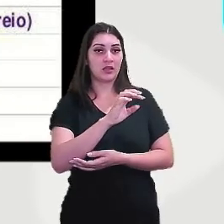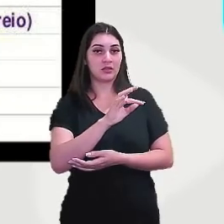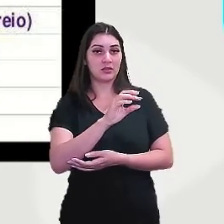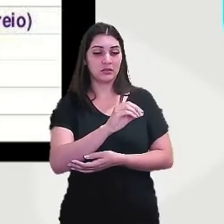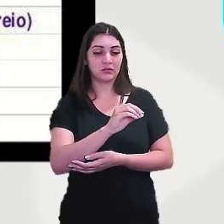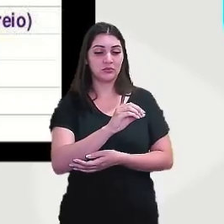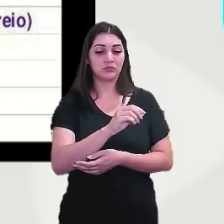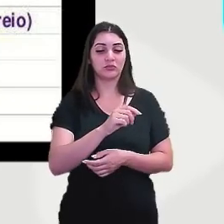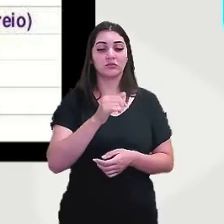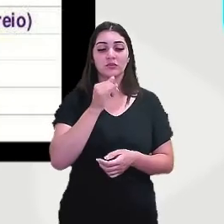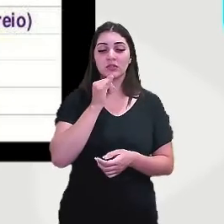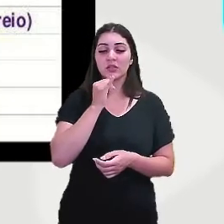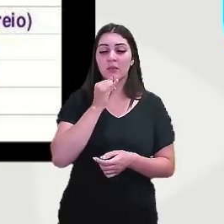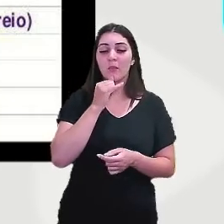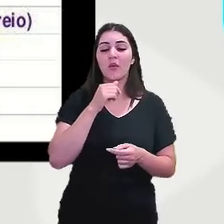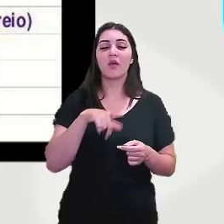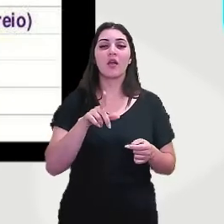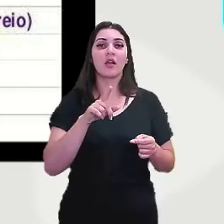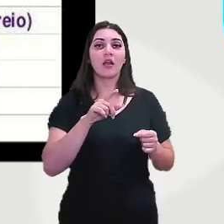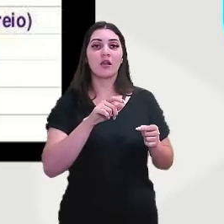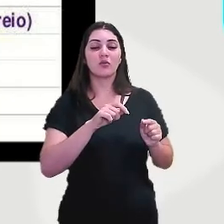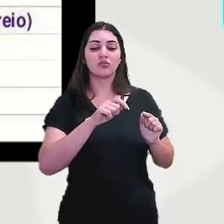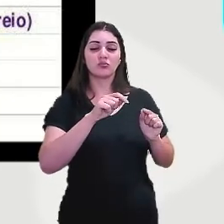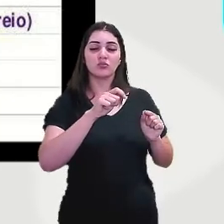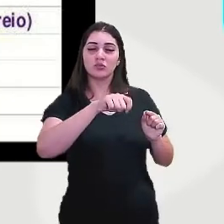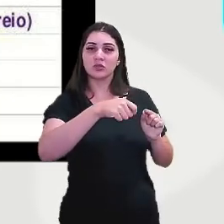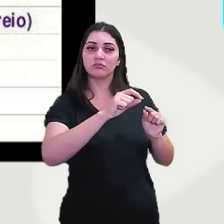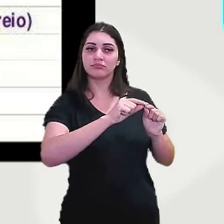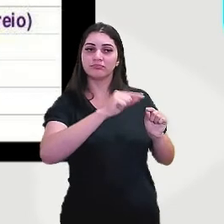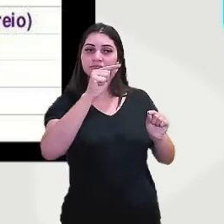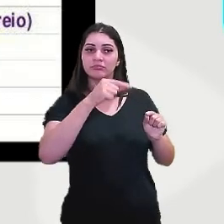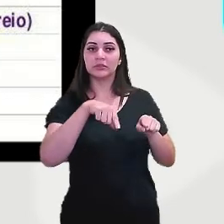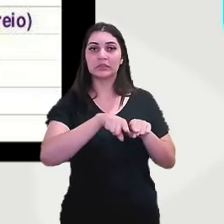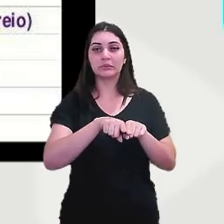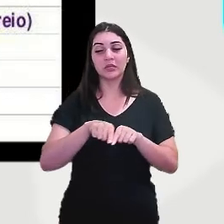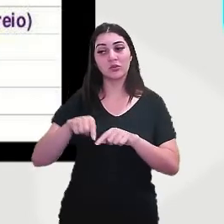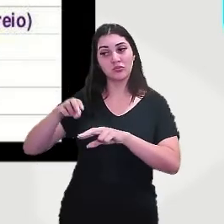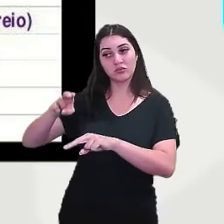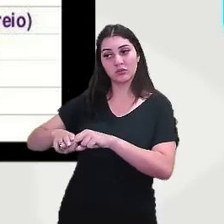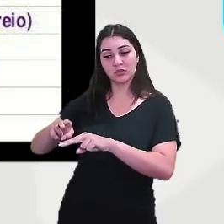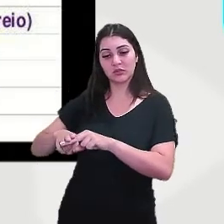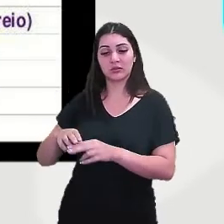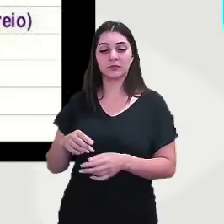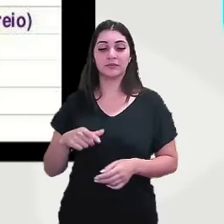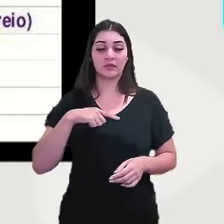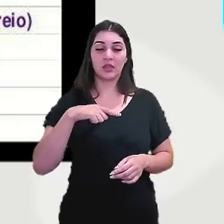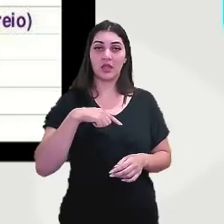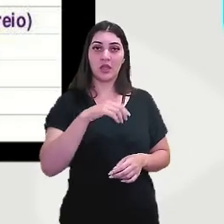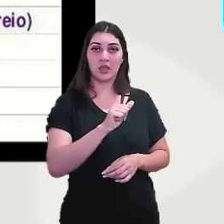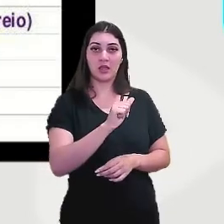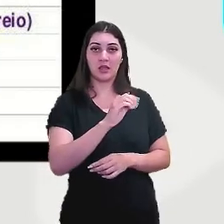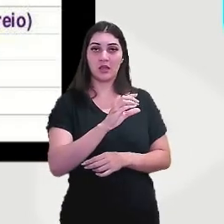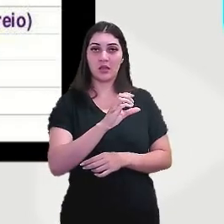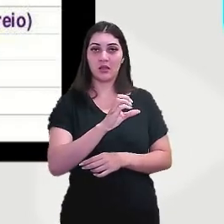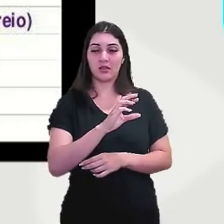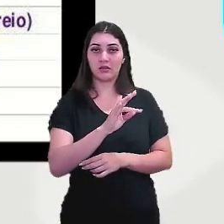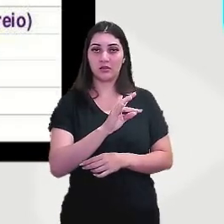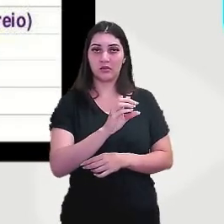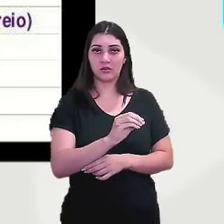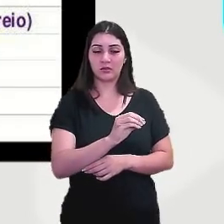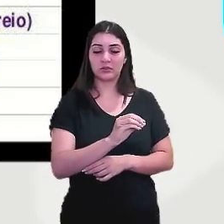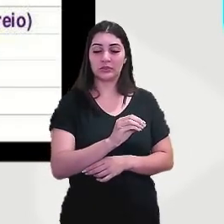E assento, com SS, é um local onde você se senta. Temos acerto, é o ato